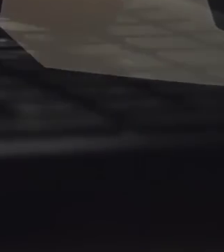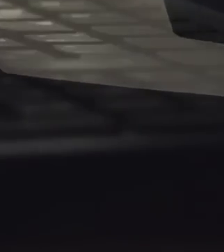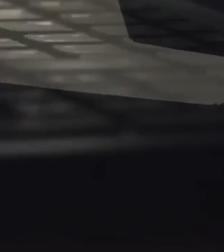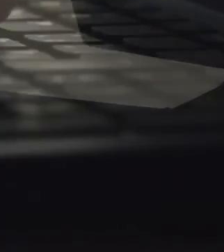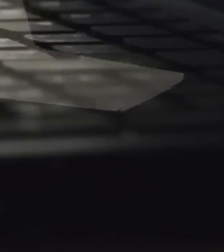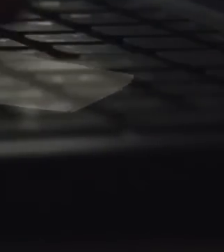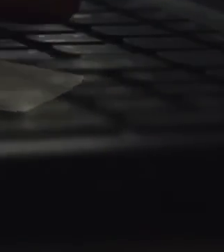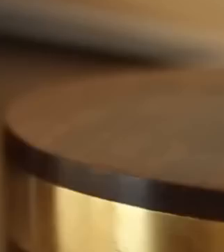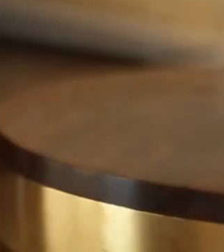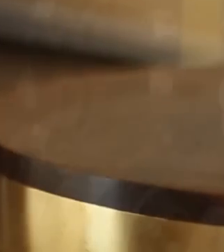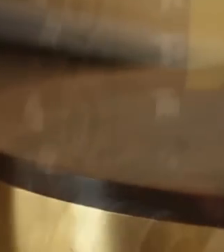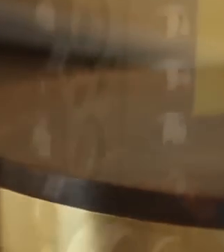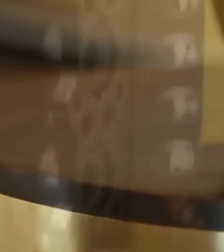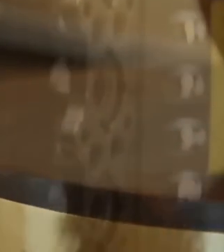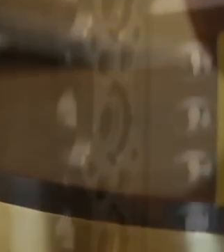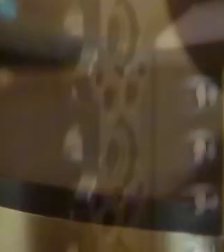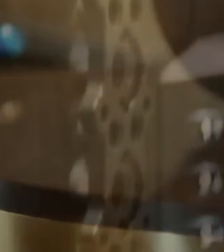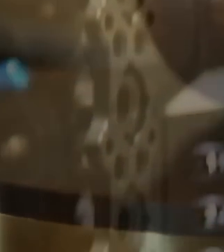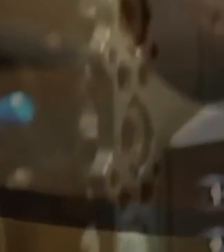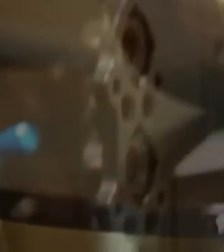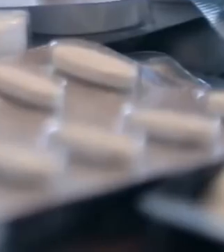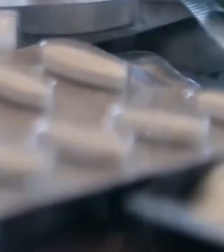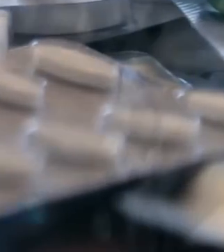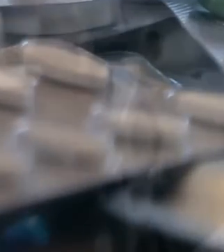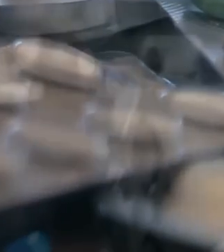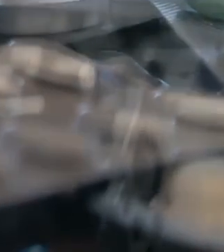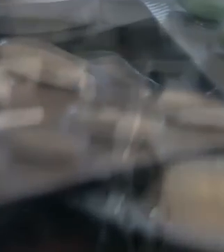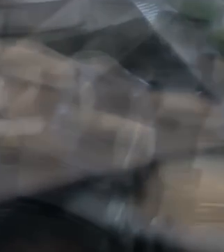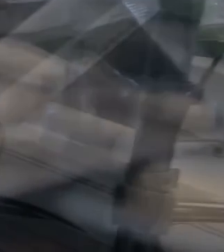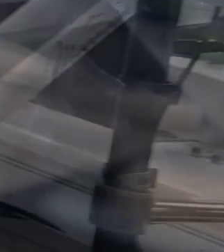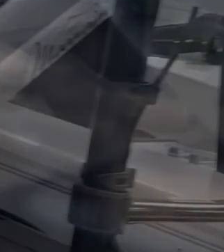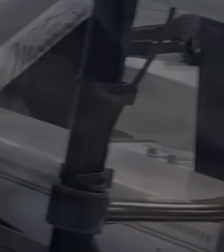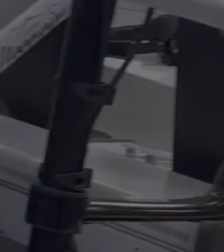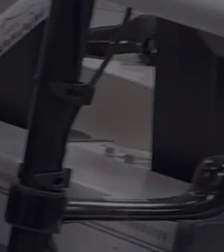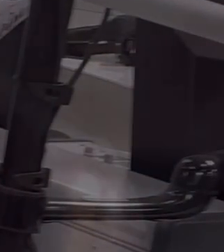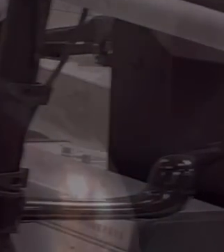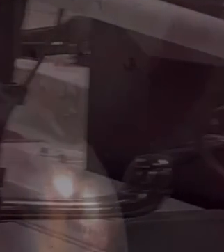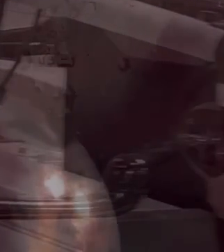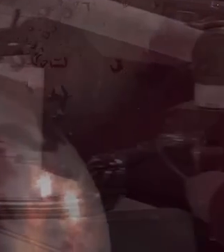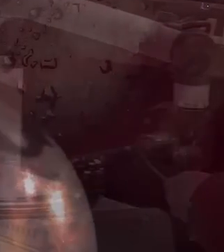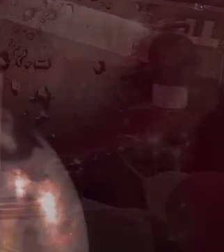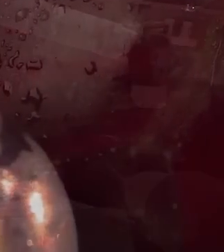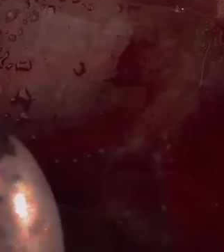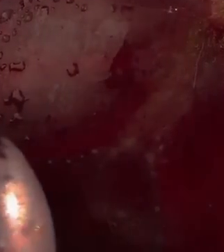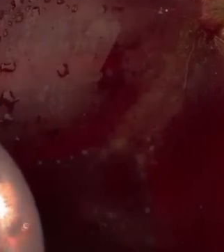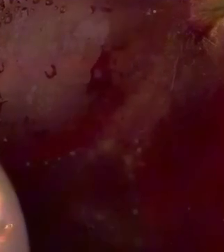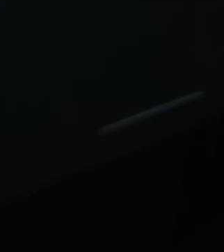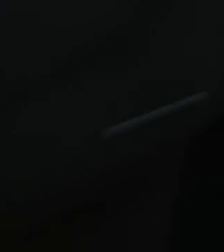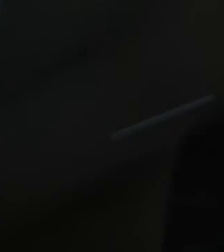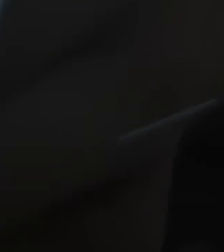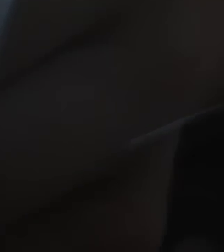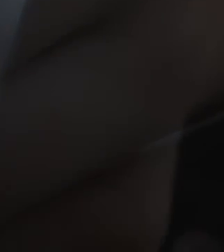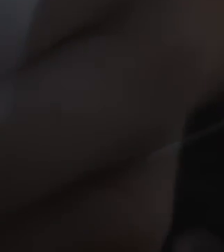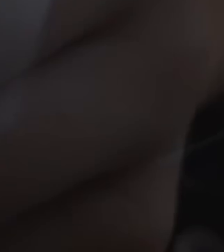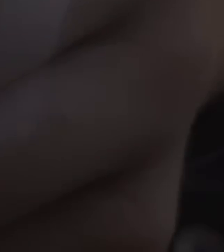Está entrando no ar. Você precisa saber. Muitas dicas para o seu dia a dia.